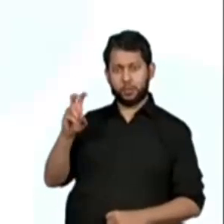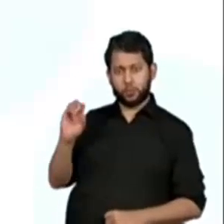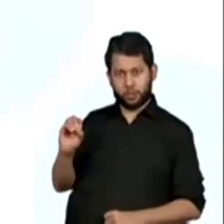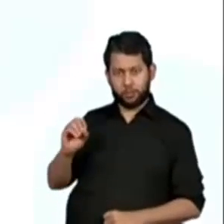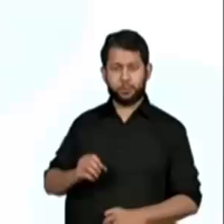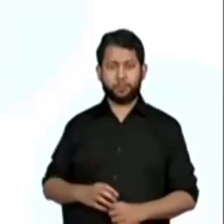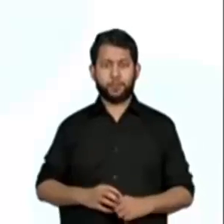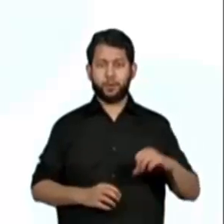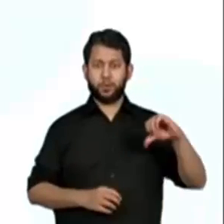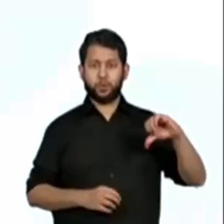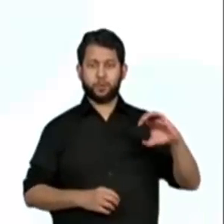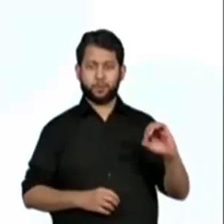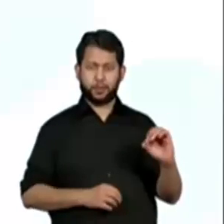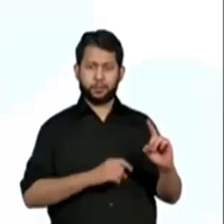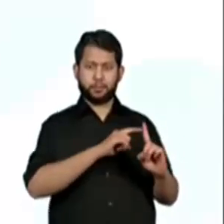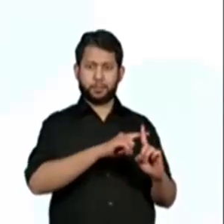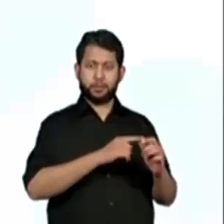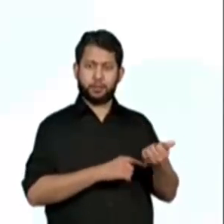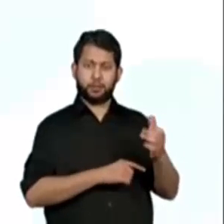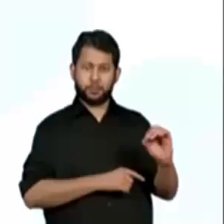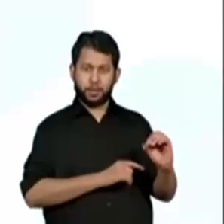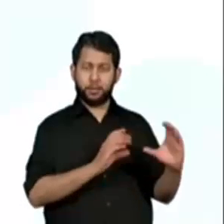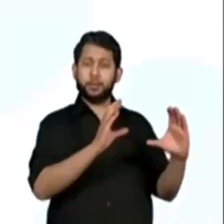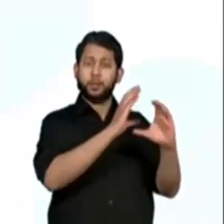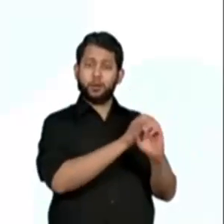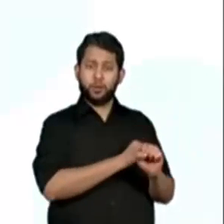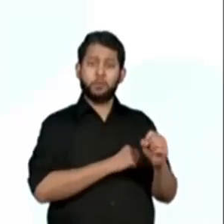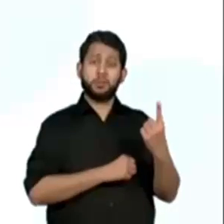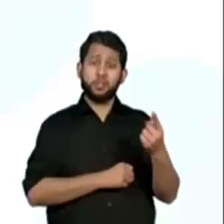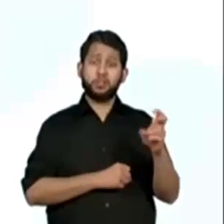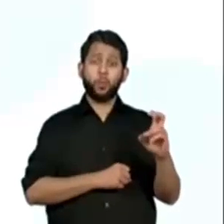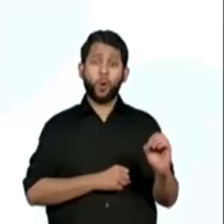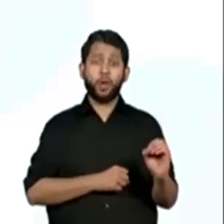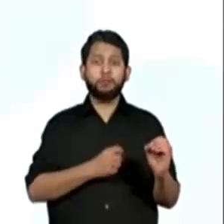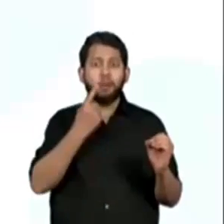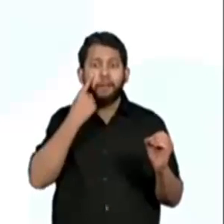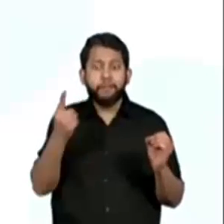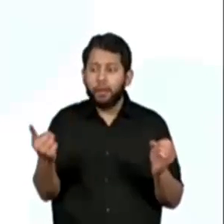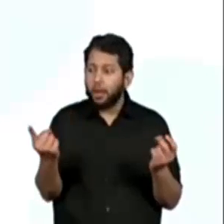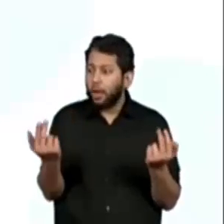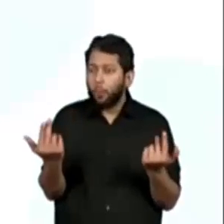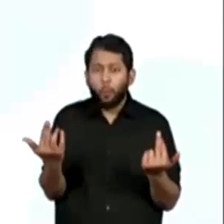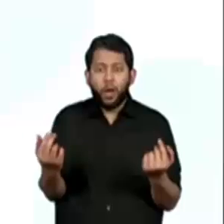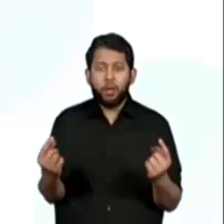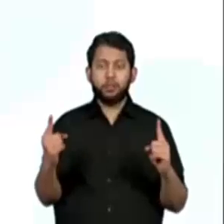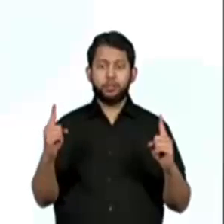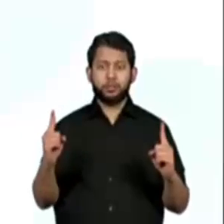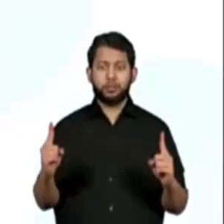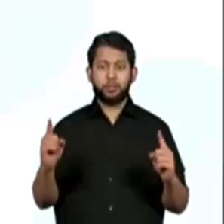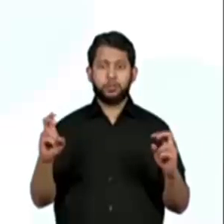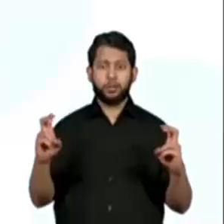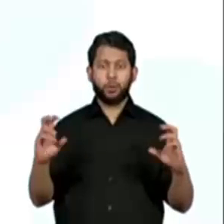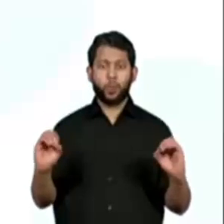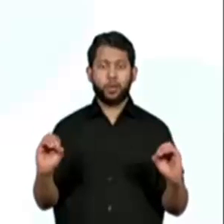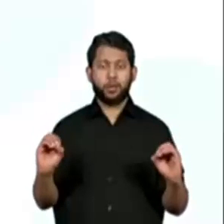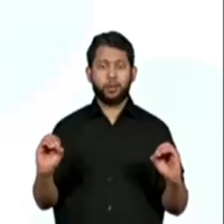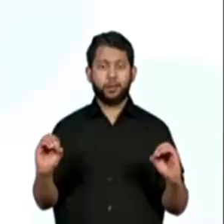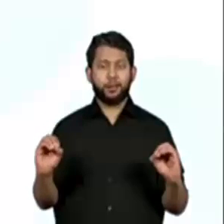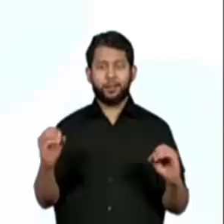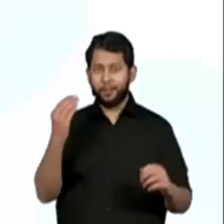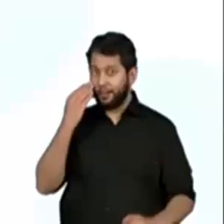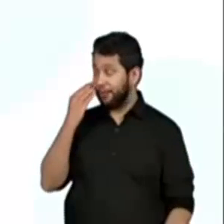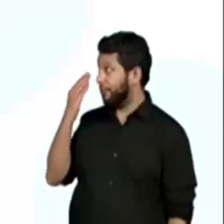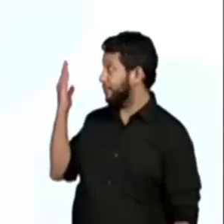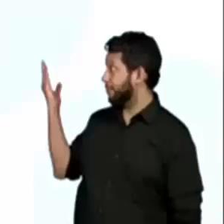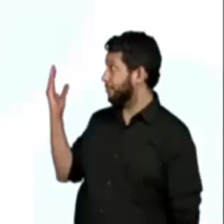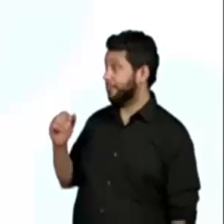mais 60 é igual a 150 também. Então, logo, a gente pode dizer que